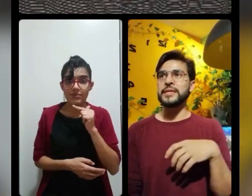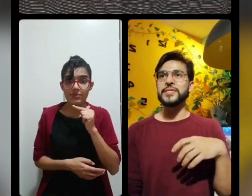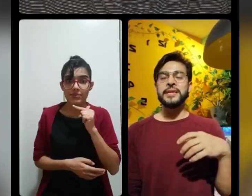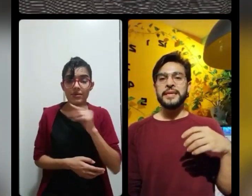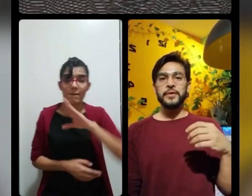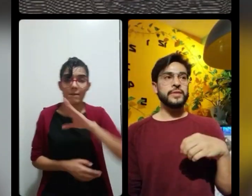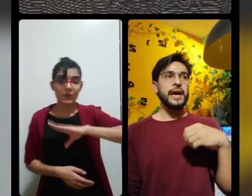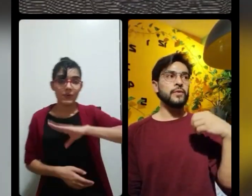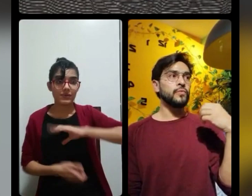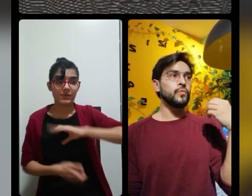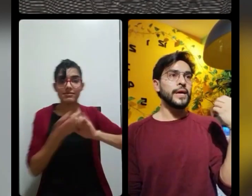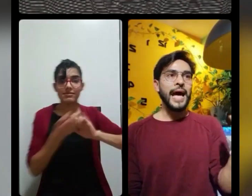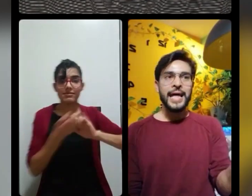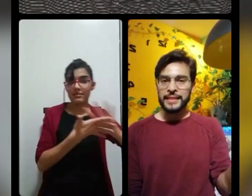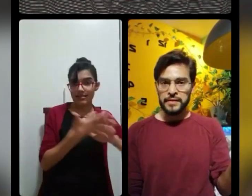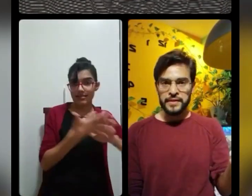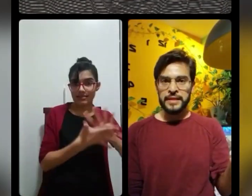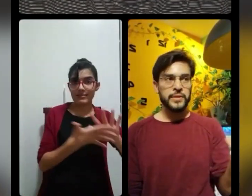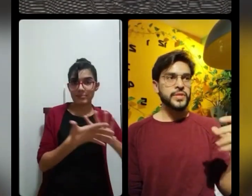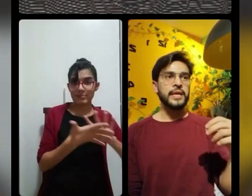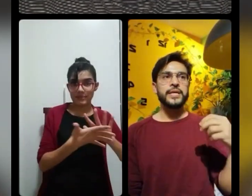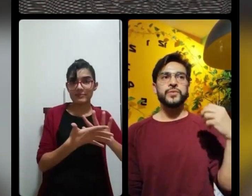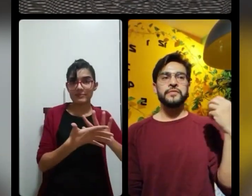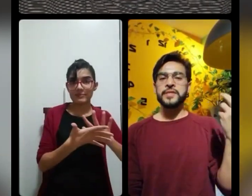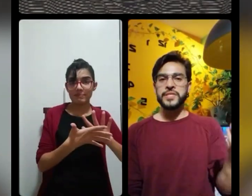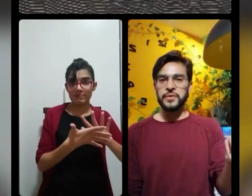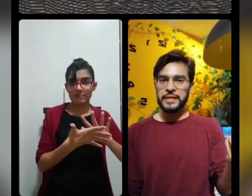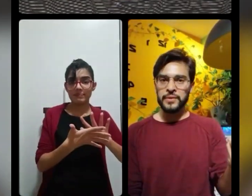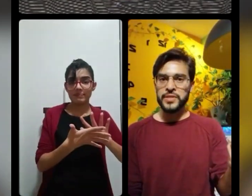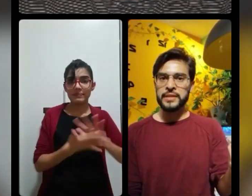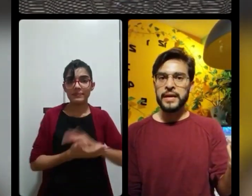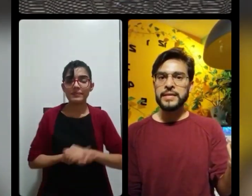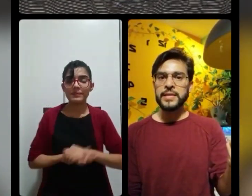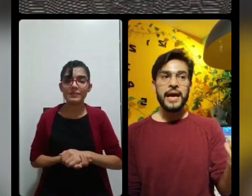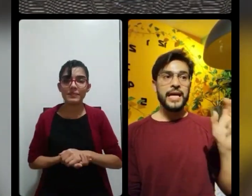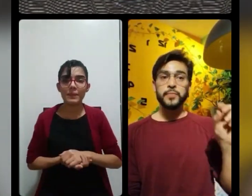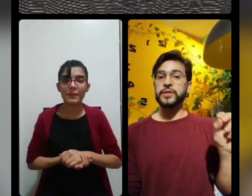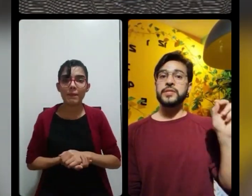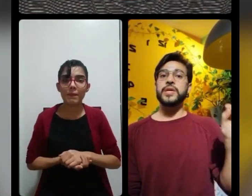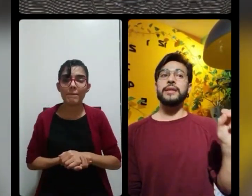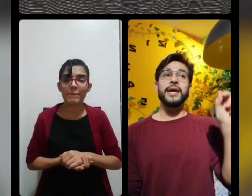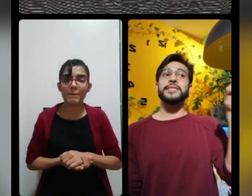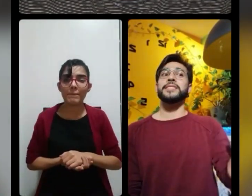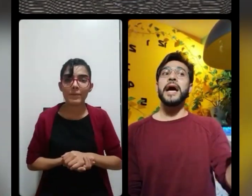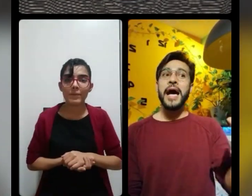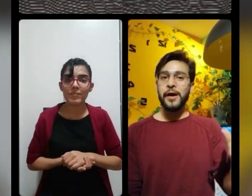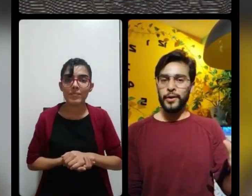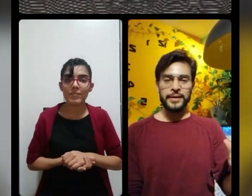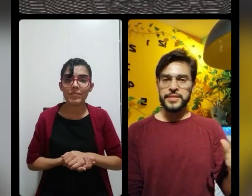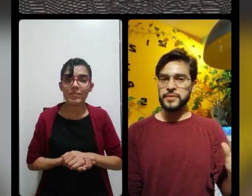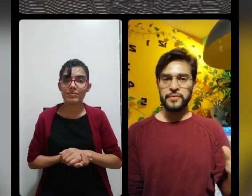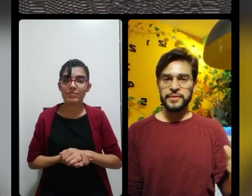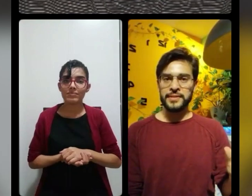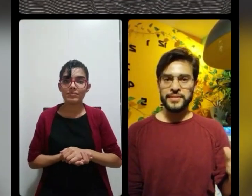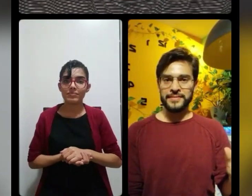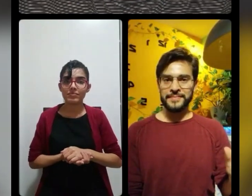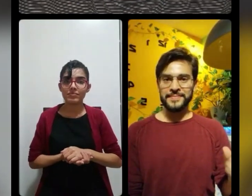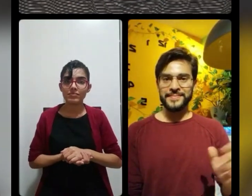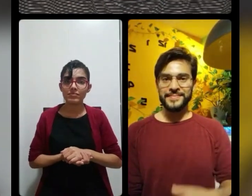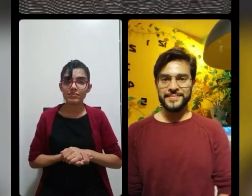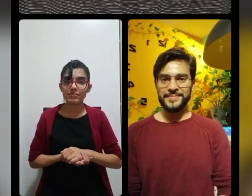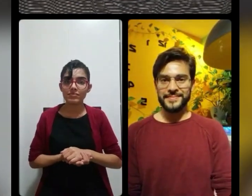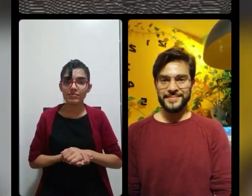língua de sinais, que eu trago uma narrativa em língua de sinais, uma ficção em língua de sinais, as potencialidades da aula ali são